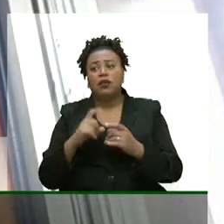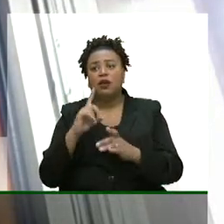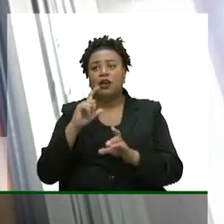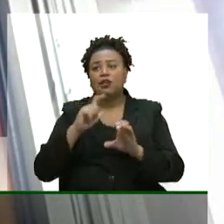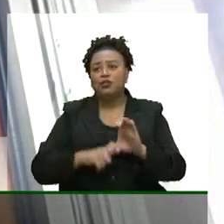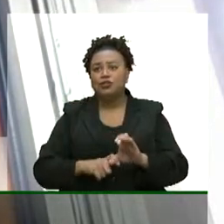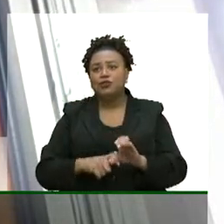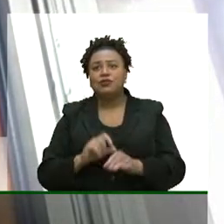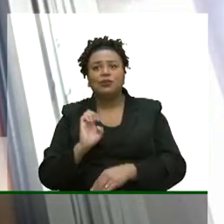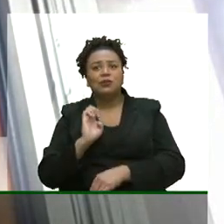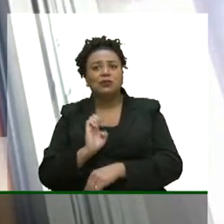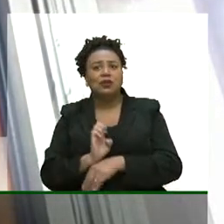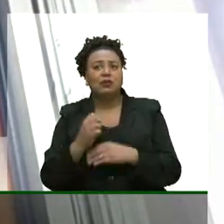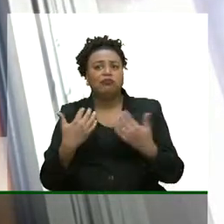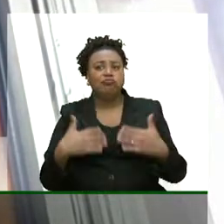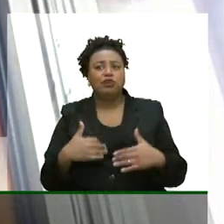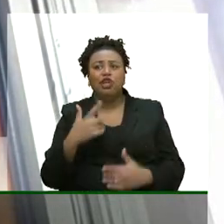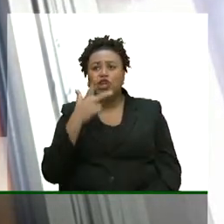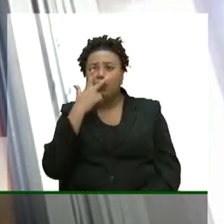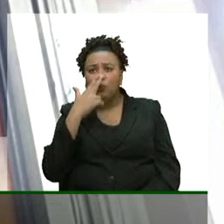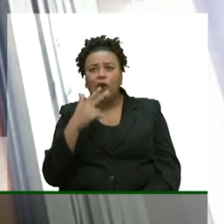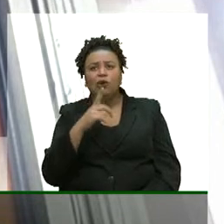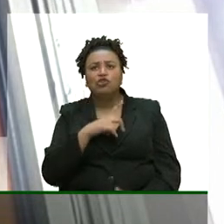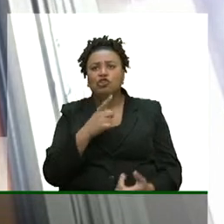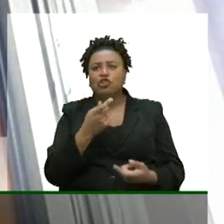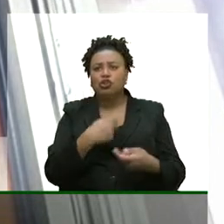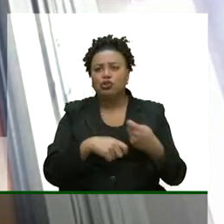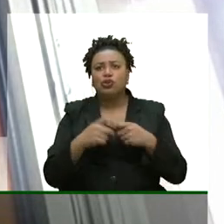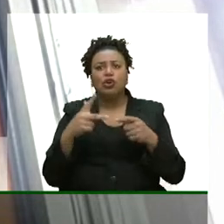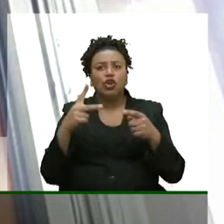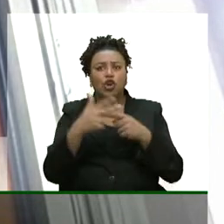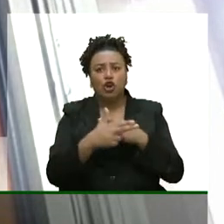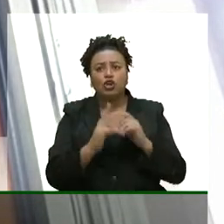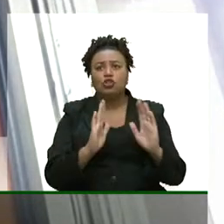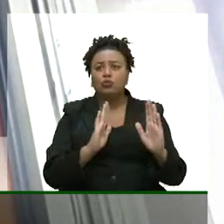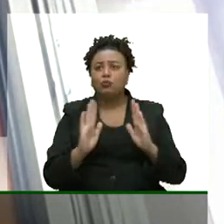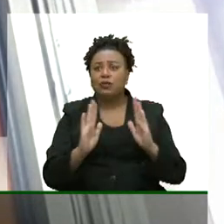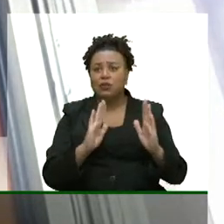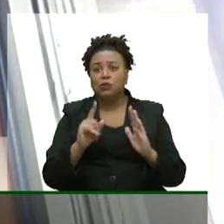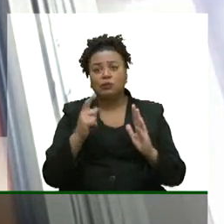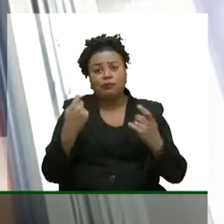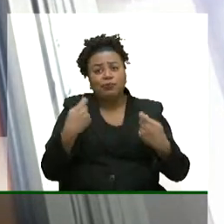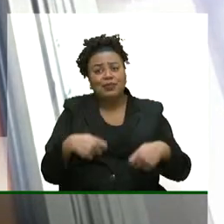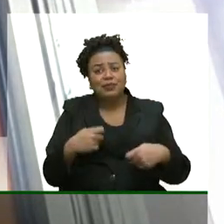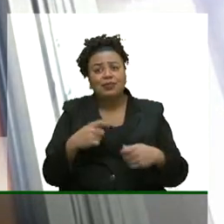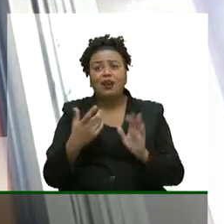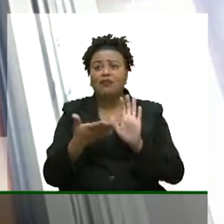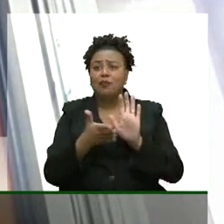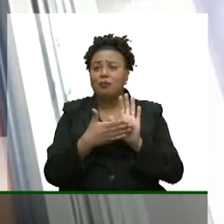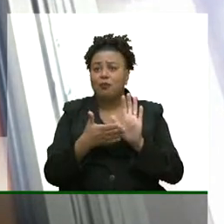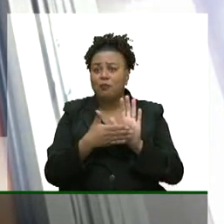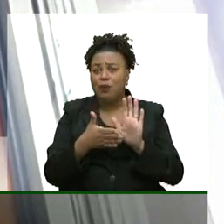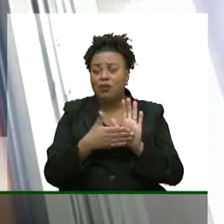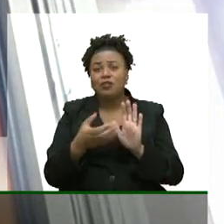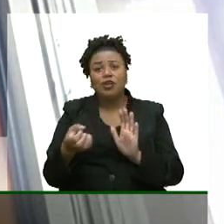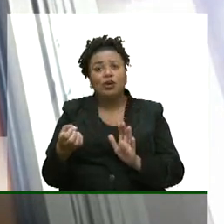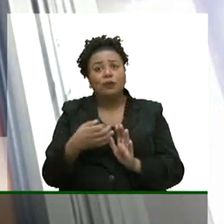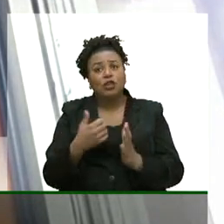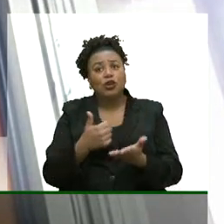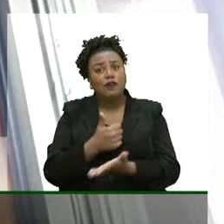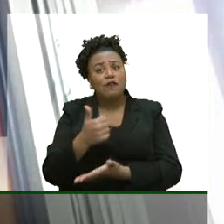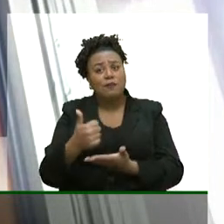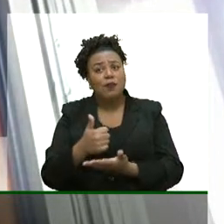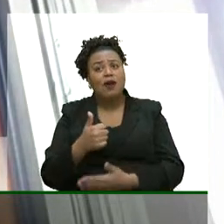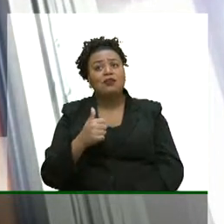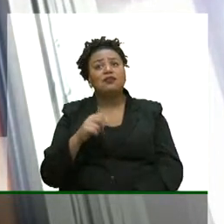Estado era gigantesco, e mesmo com todas as economias e cortes que foram feitos naquele período, era necessária uma proposta de uma nova matriz tributária, algo